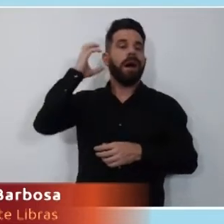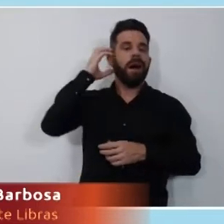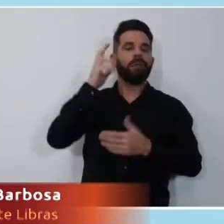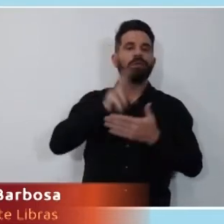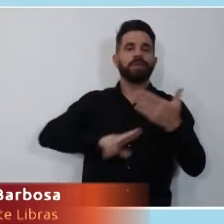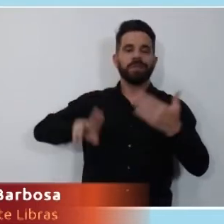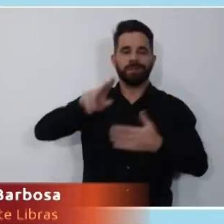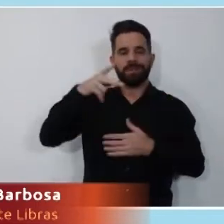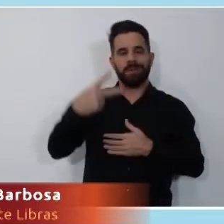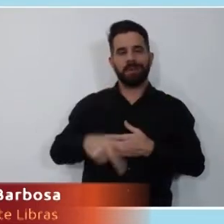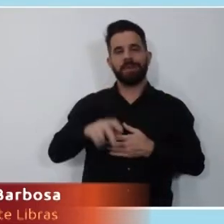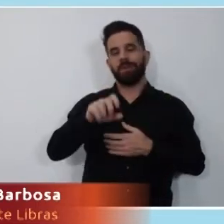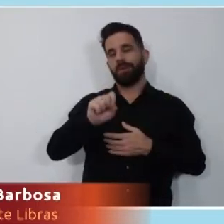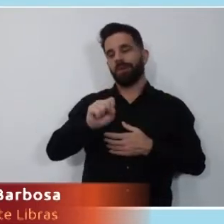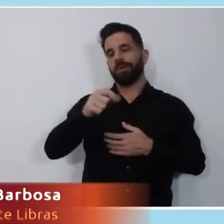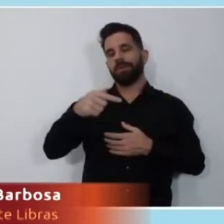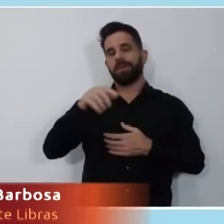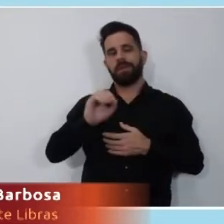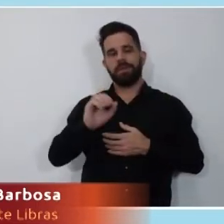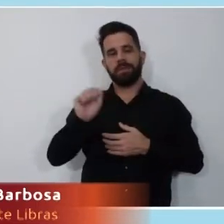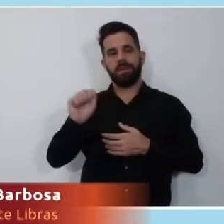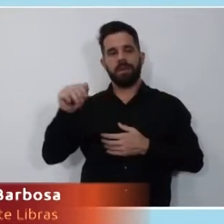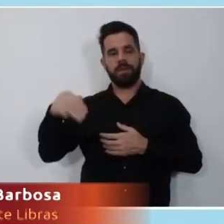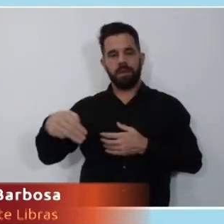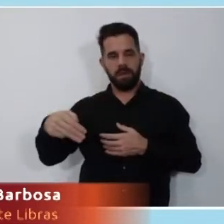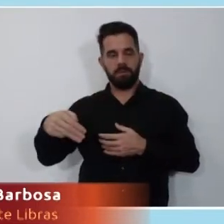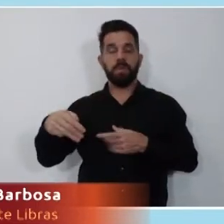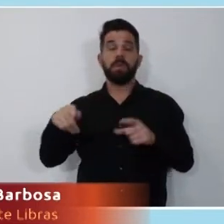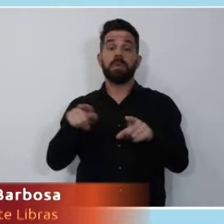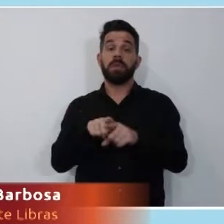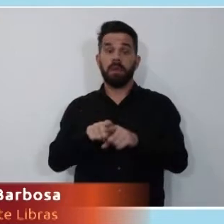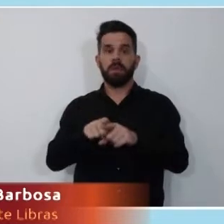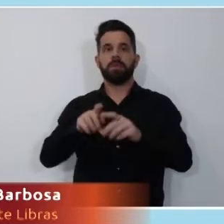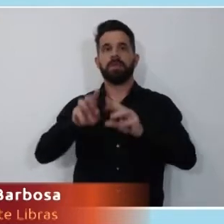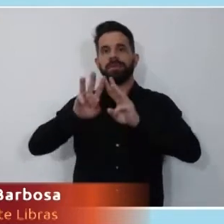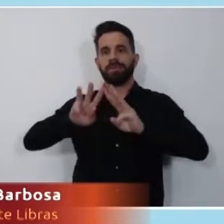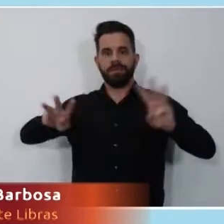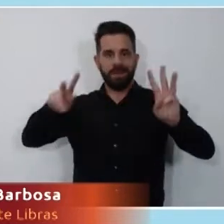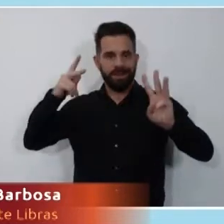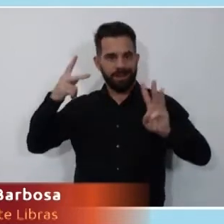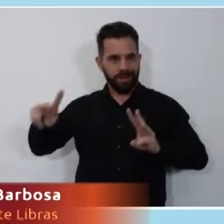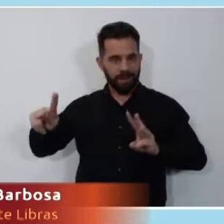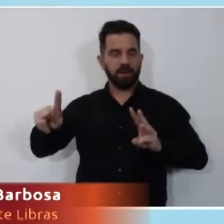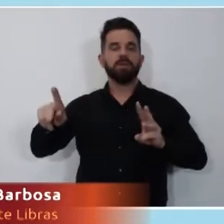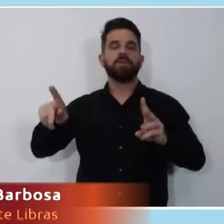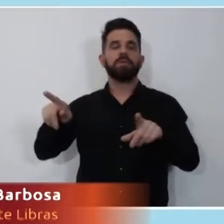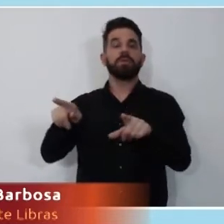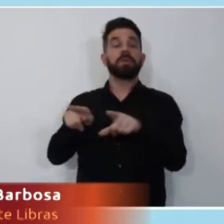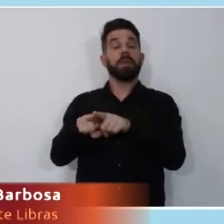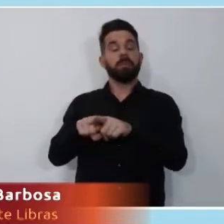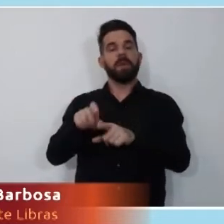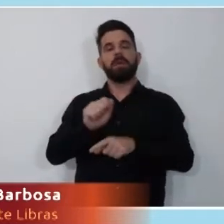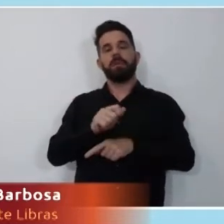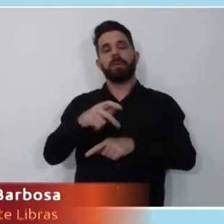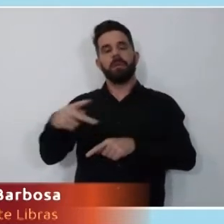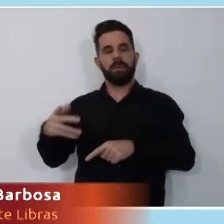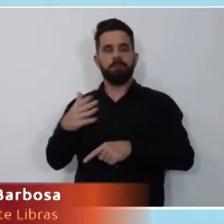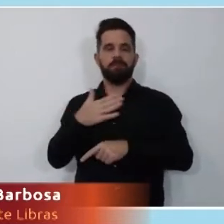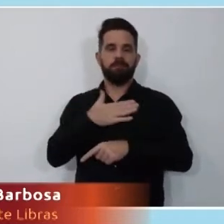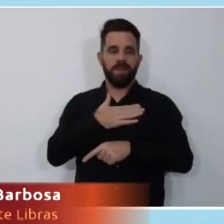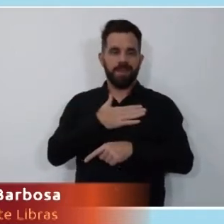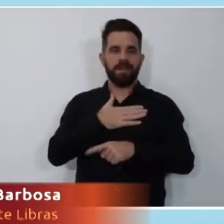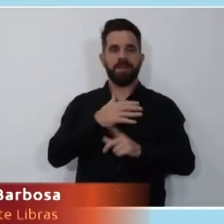e no aplicativo Minha UFG. Bom, vou começar então a nossa conversa sobre mobilidade